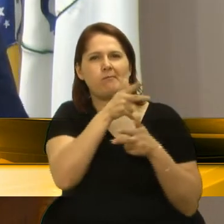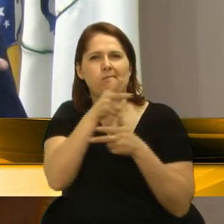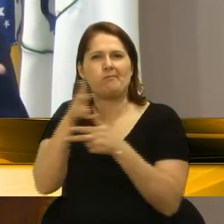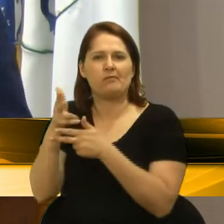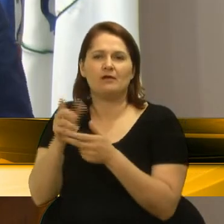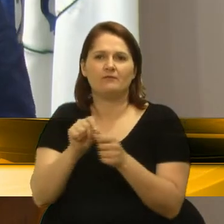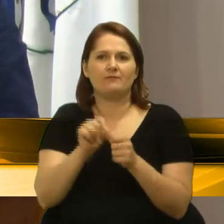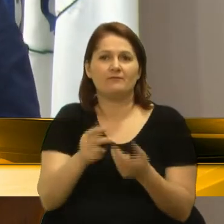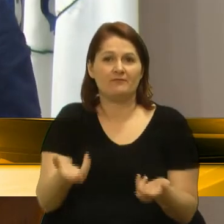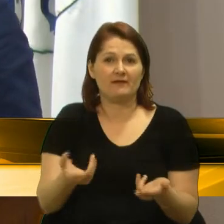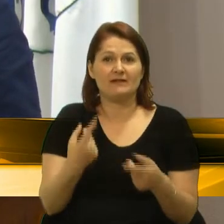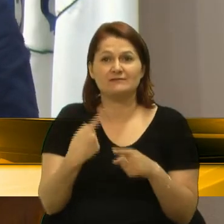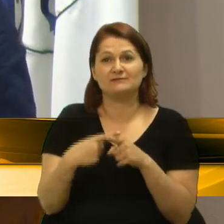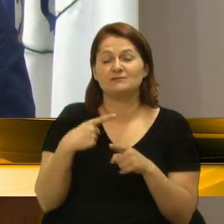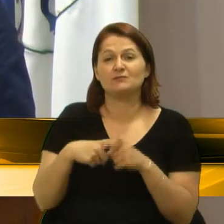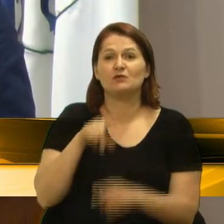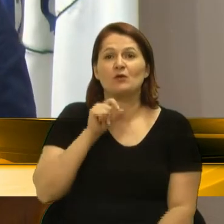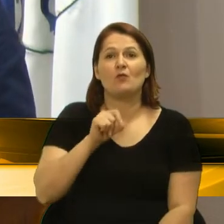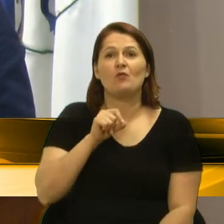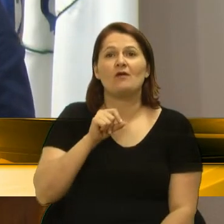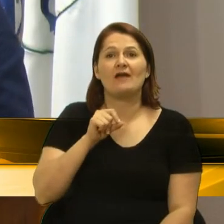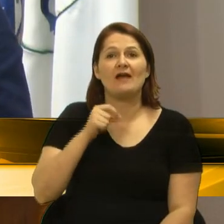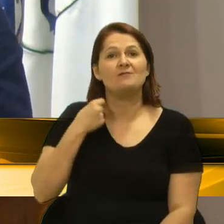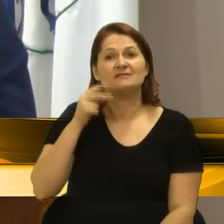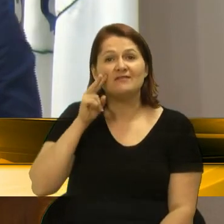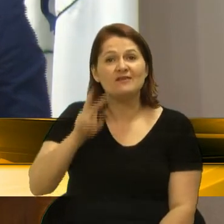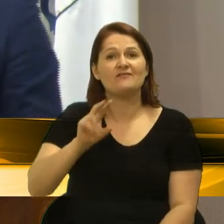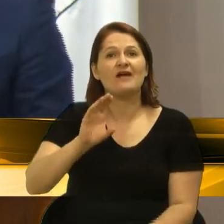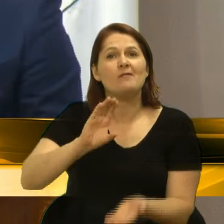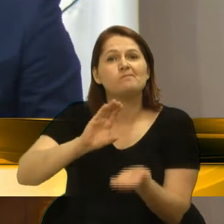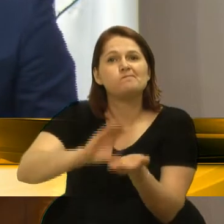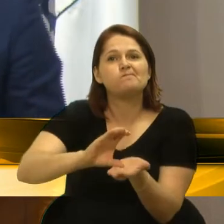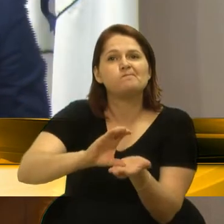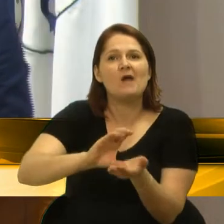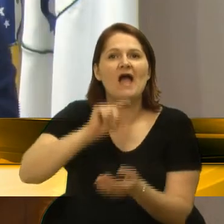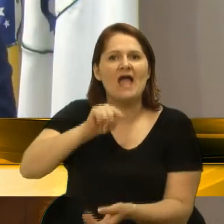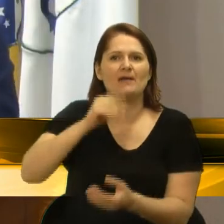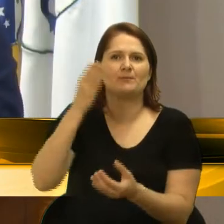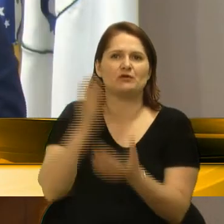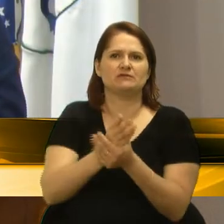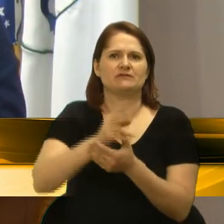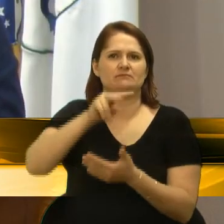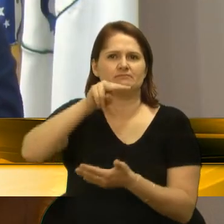autos estão ali e deveriam ser analisados. A necessidade da